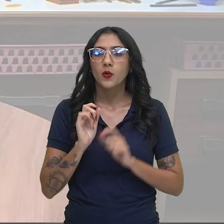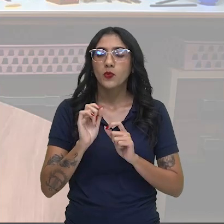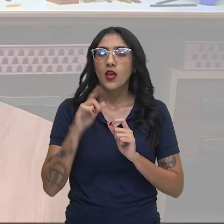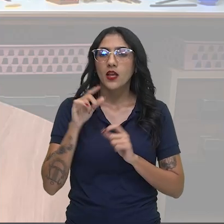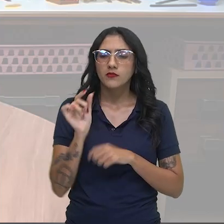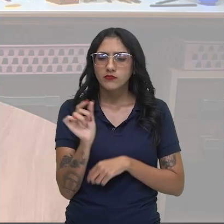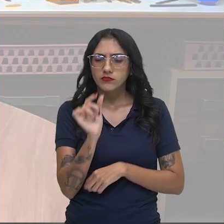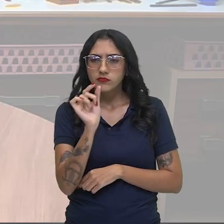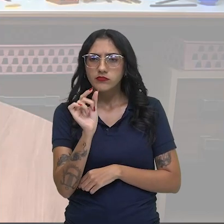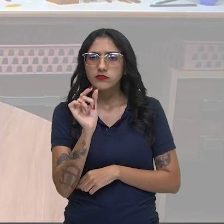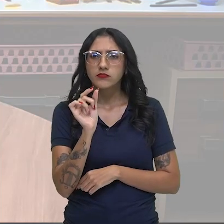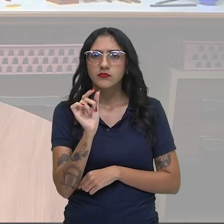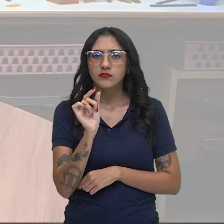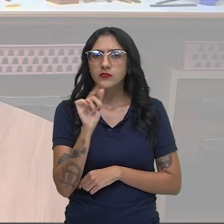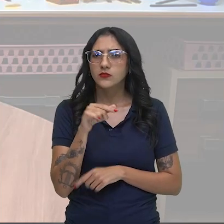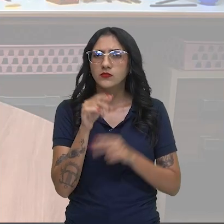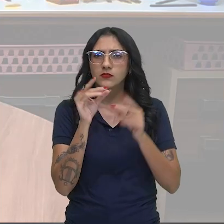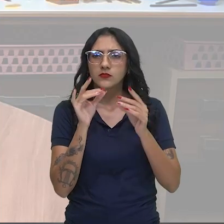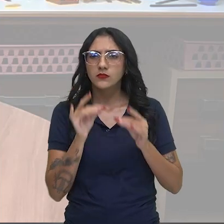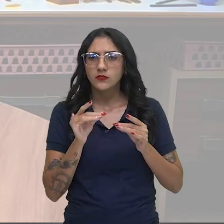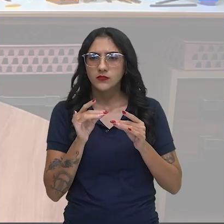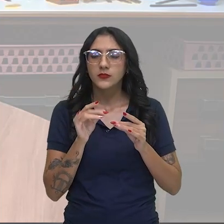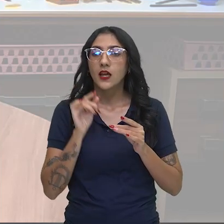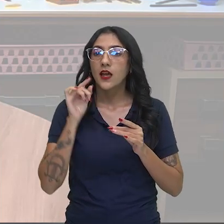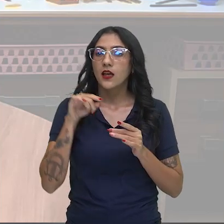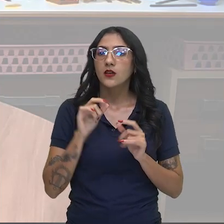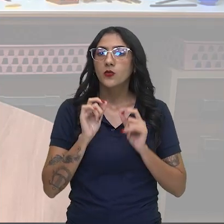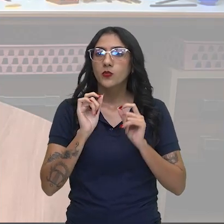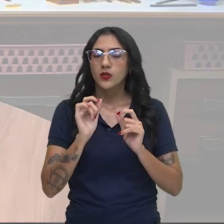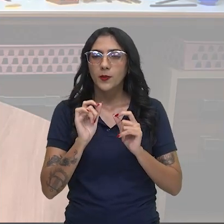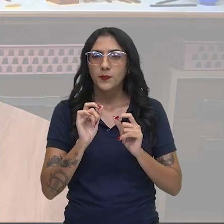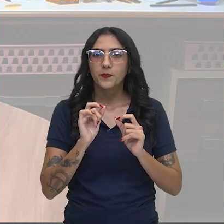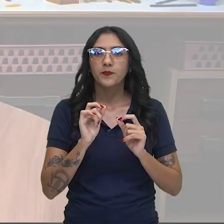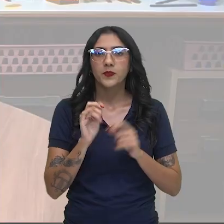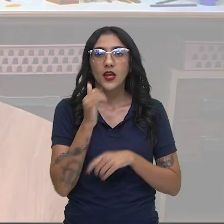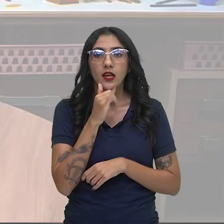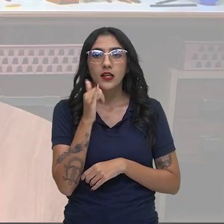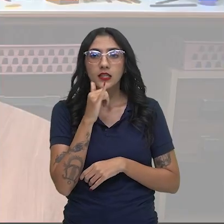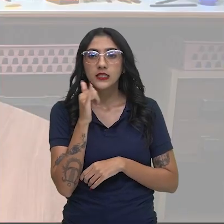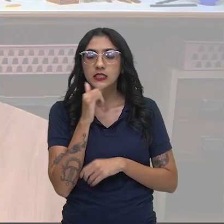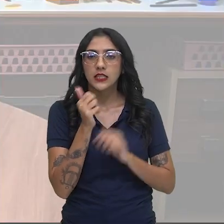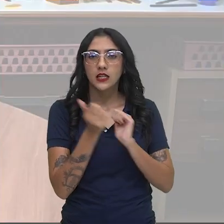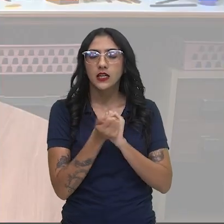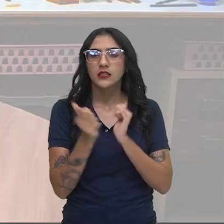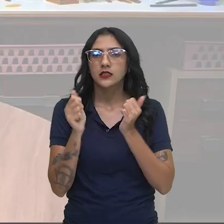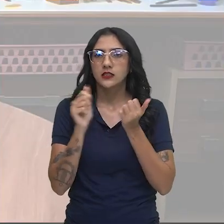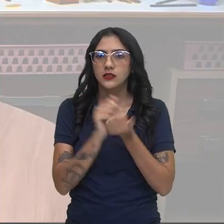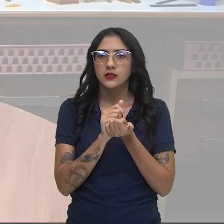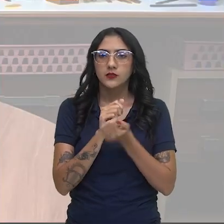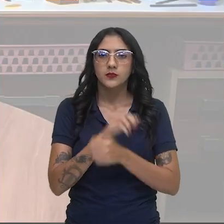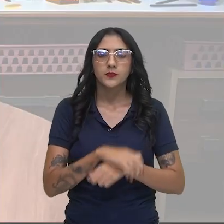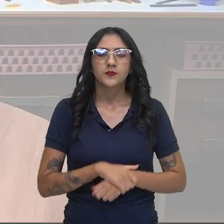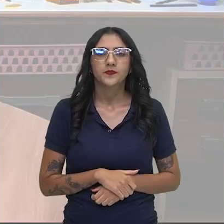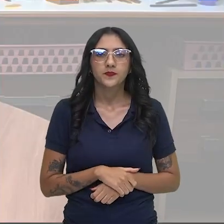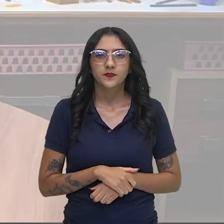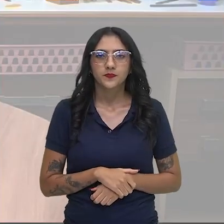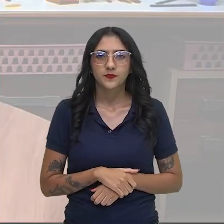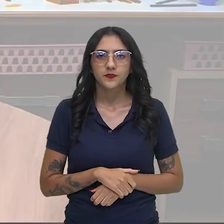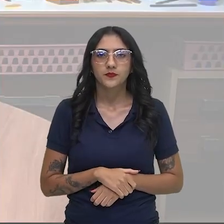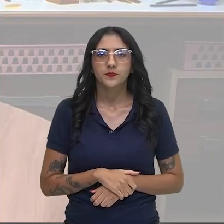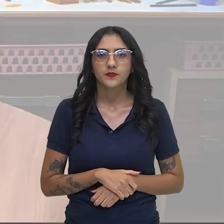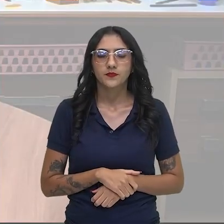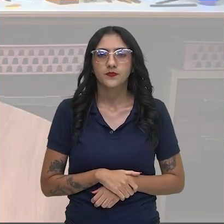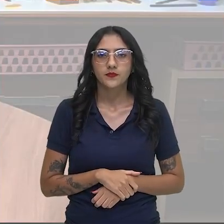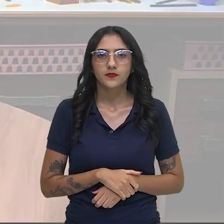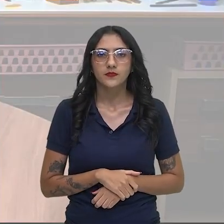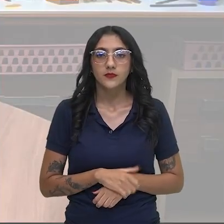que tem a seguinte definição: ela quer se opor à corrente elétrica. E agora eu trago aqui para você